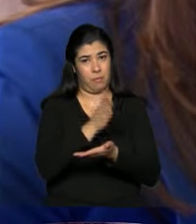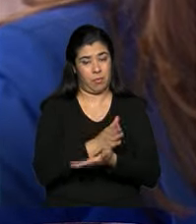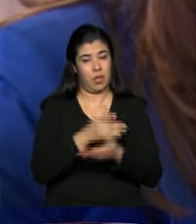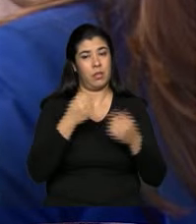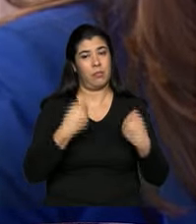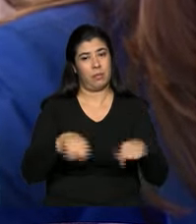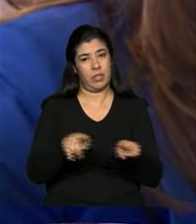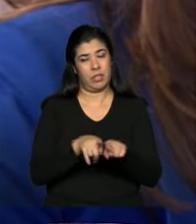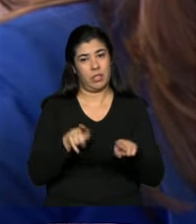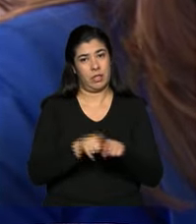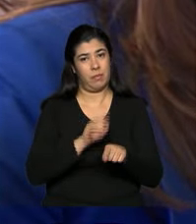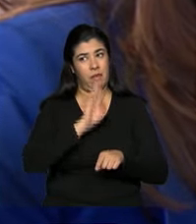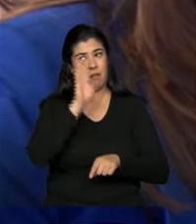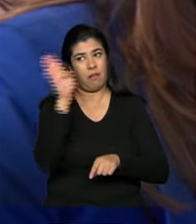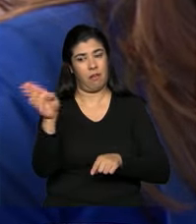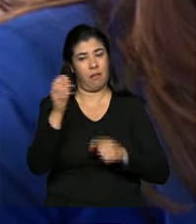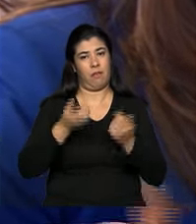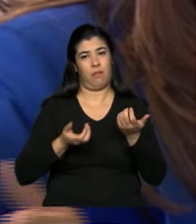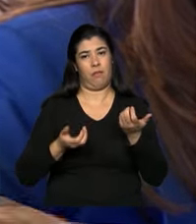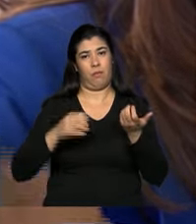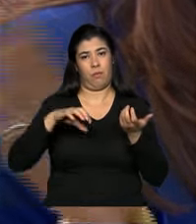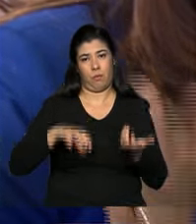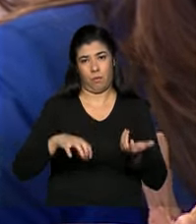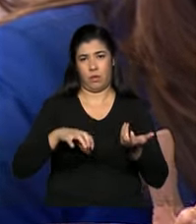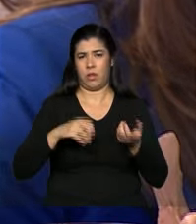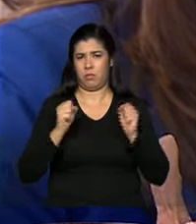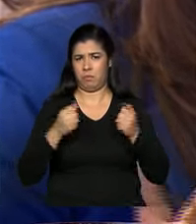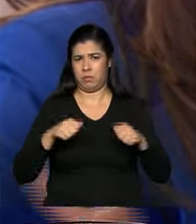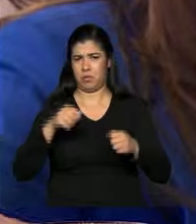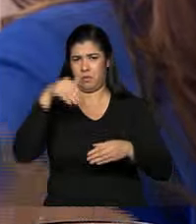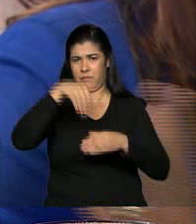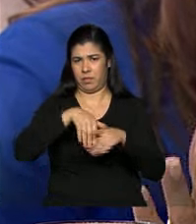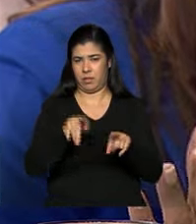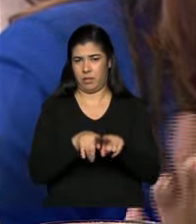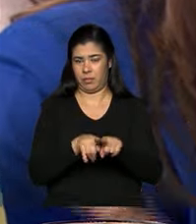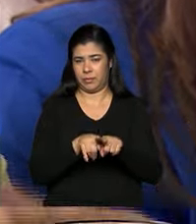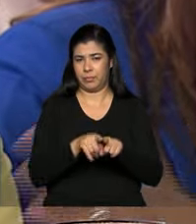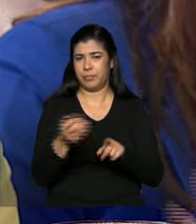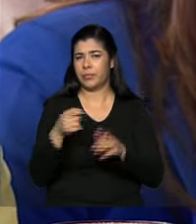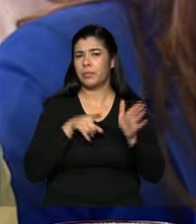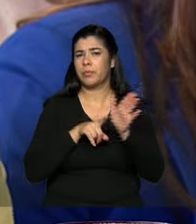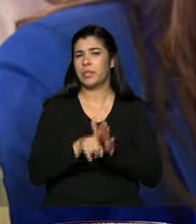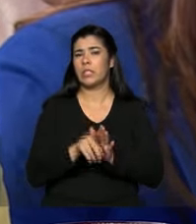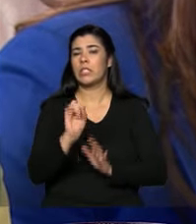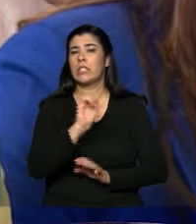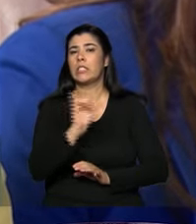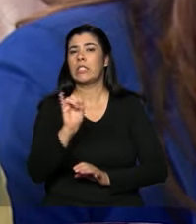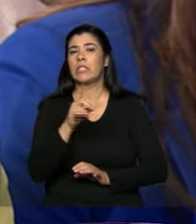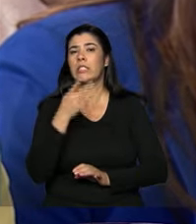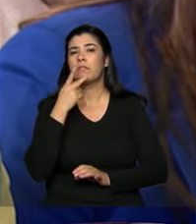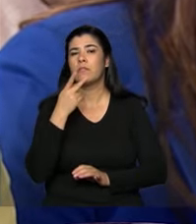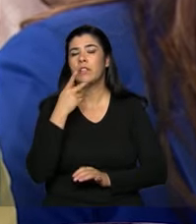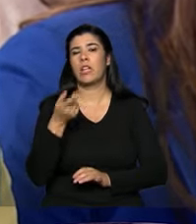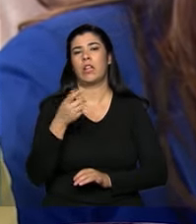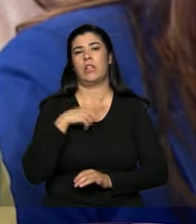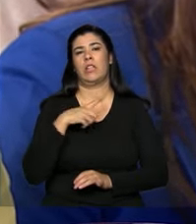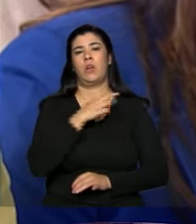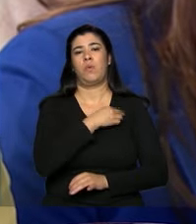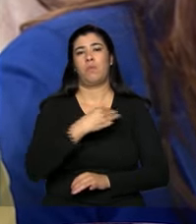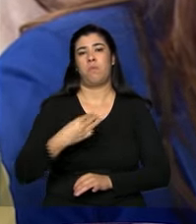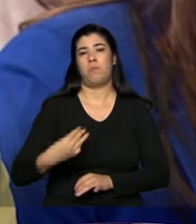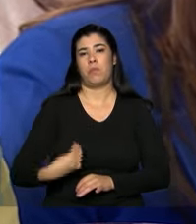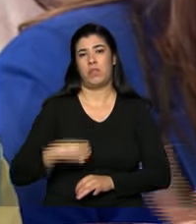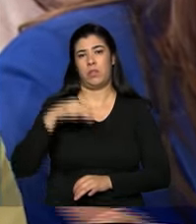necessariamente pelo congresso nacional queria saber se nesse momento em que fala-se tanto de uma provável saída do ministro Michel Temer da